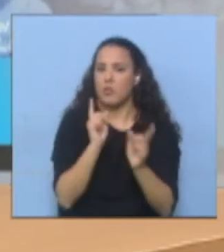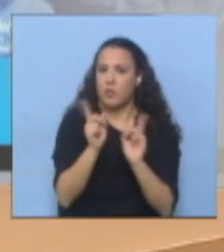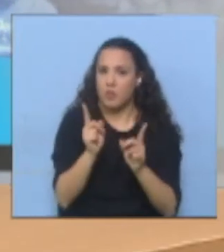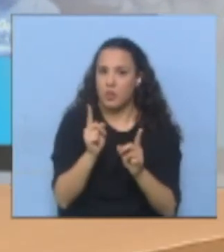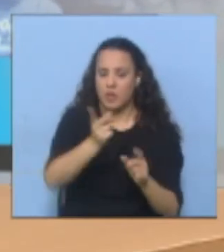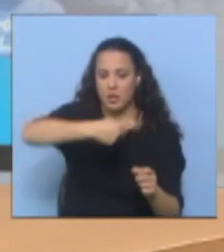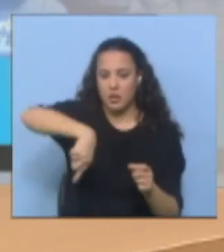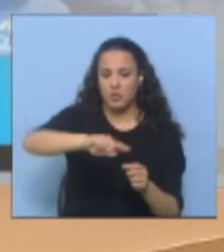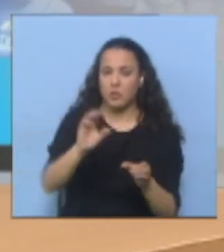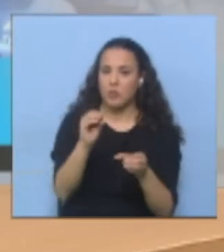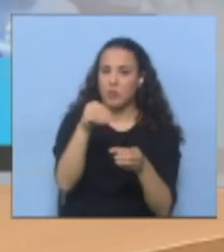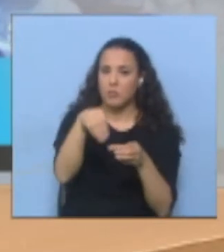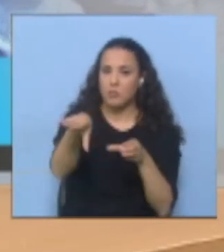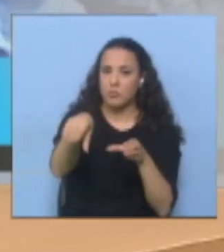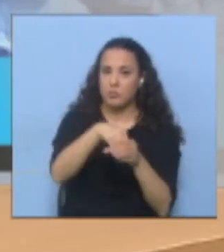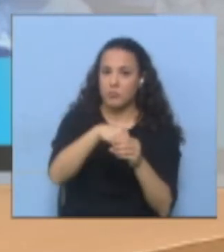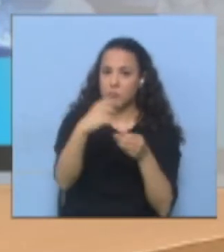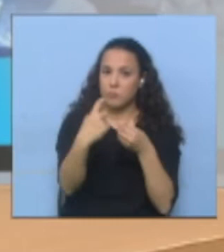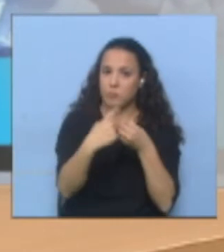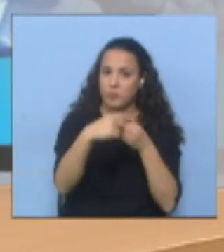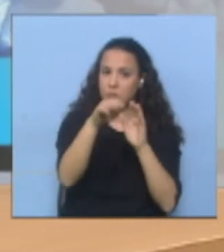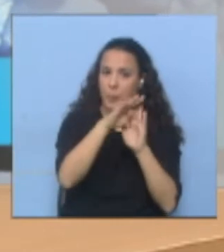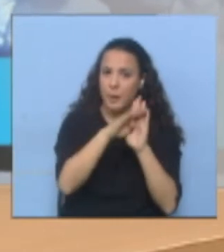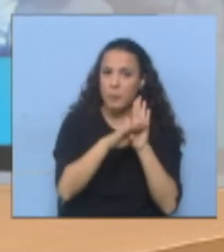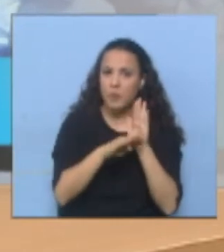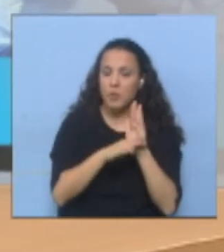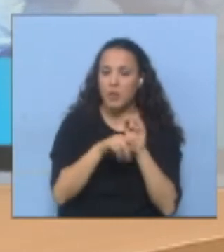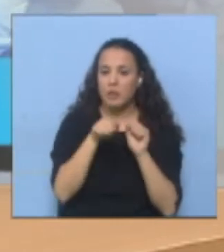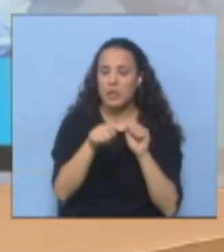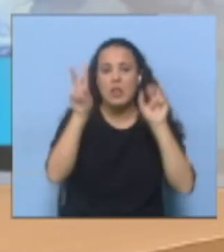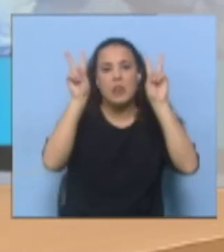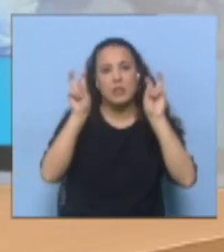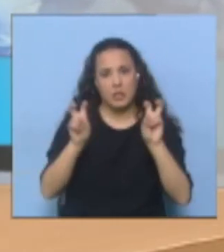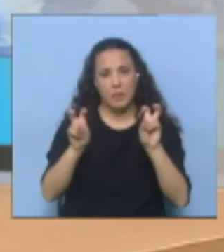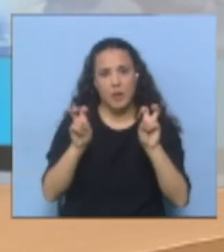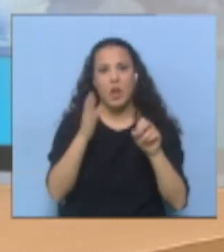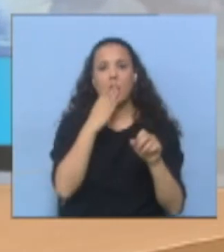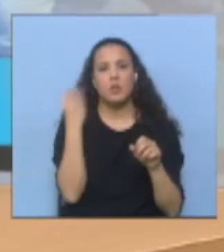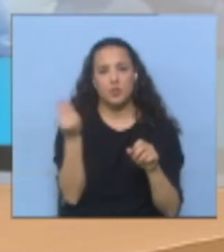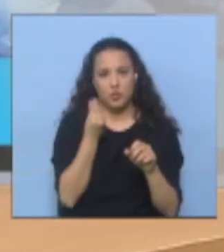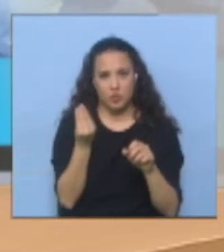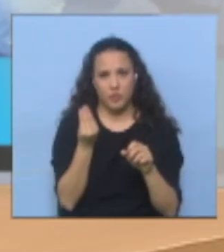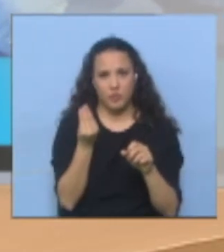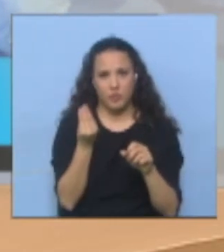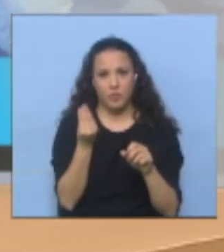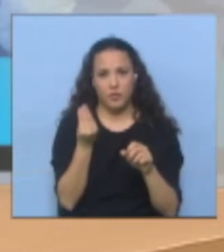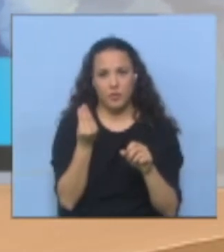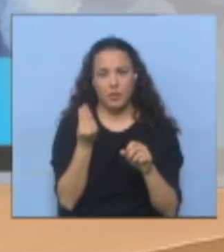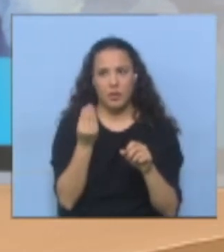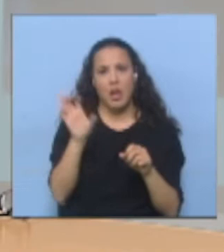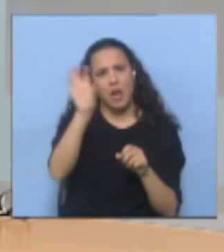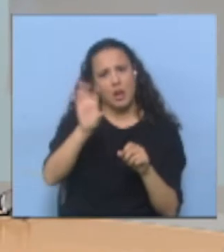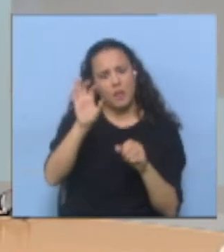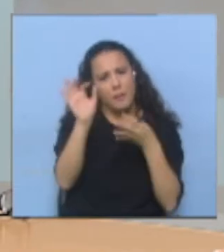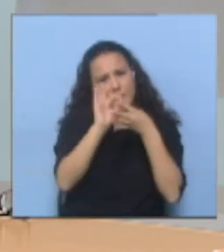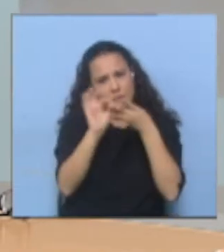um painel cuja temática é a juventude, em termos... Há formas de acolher específicas